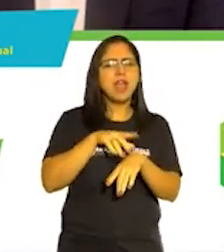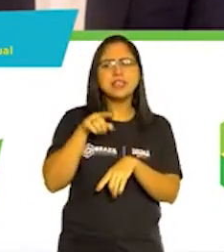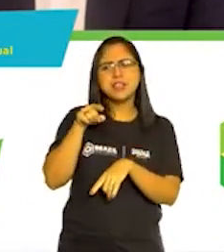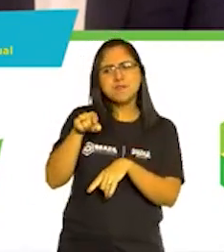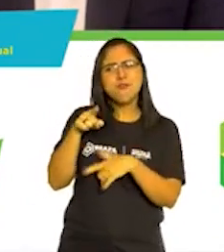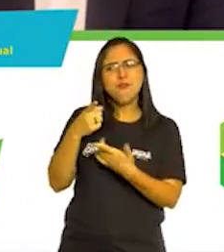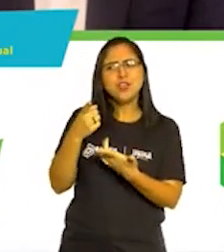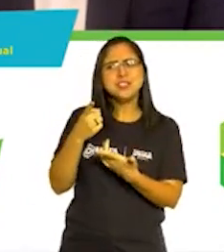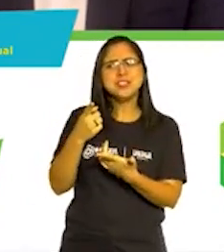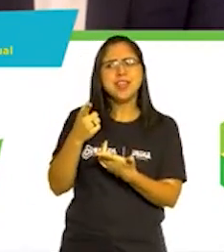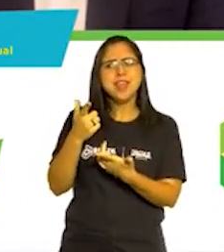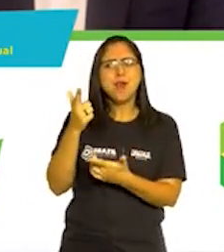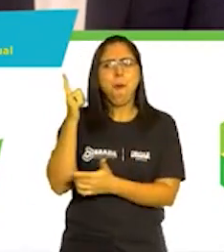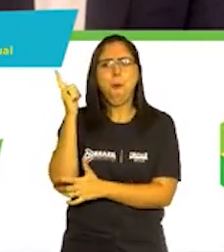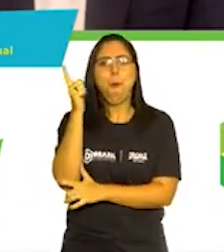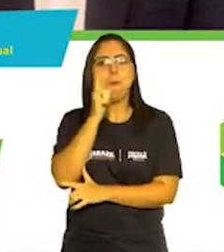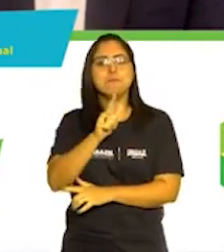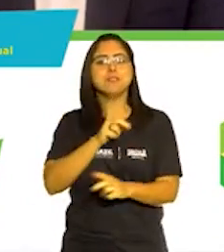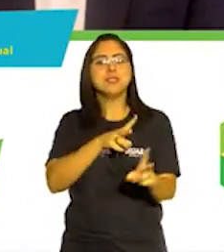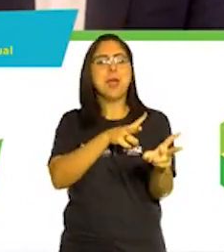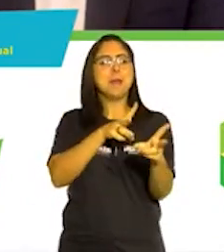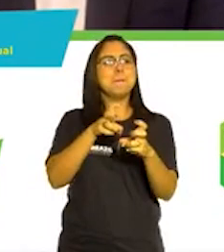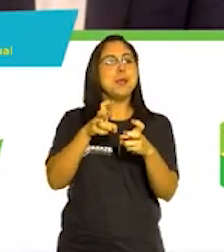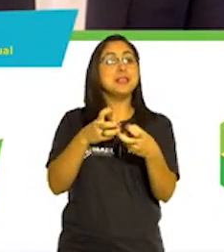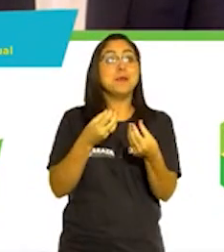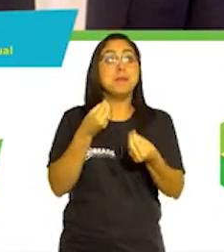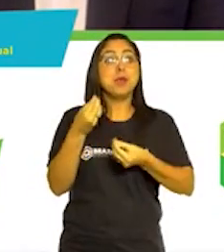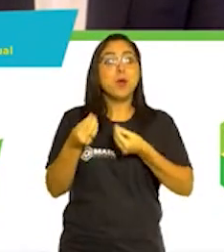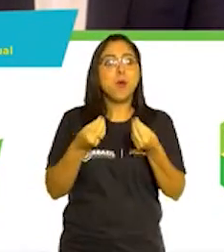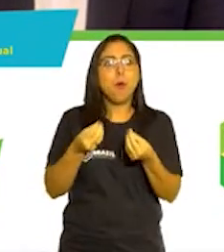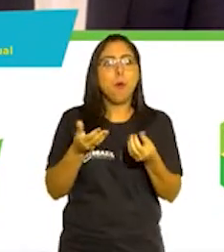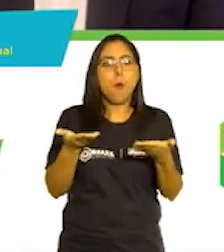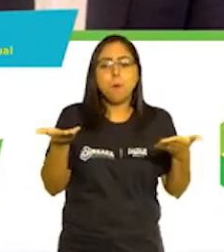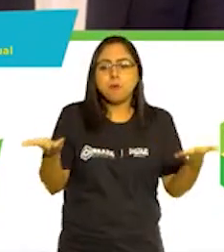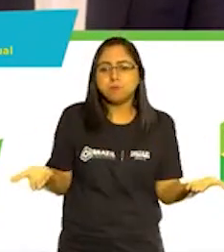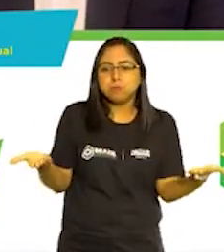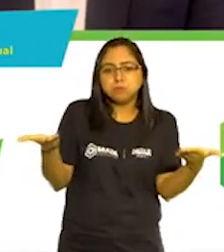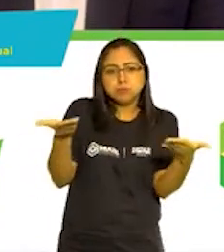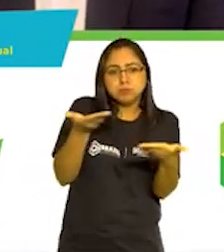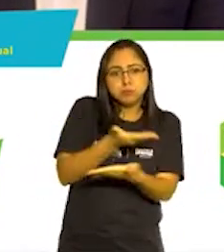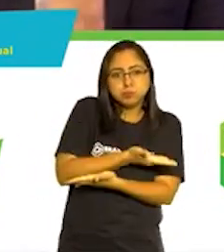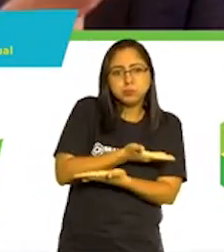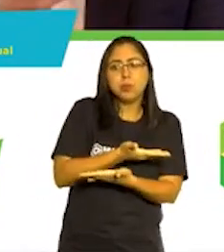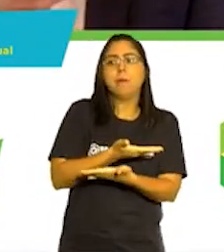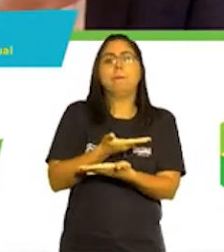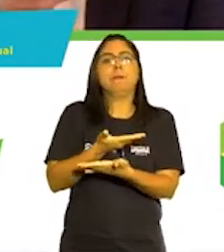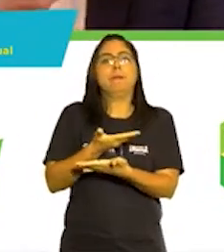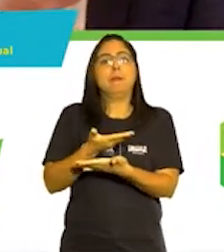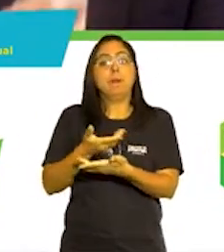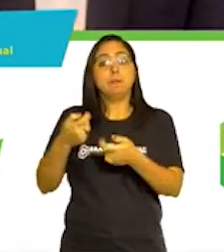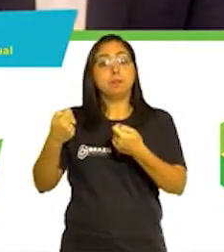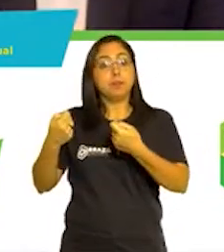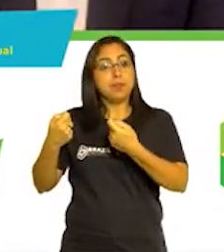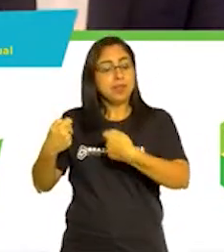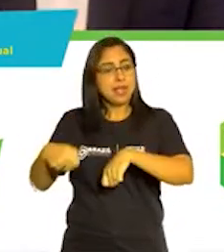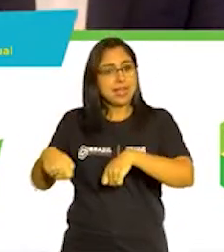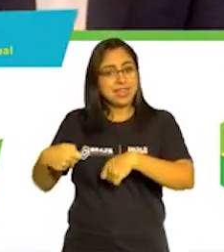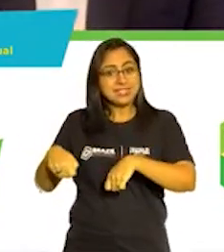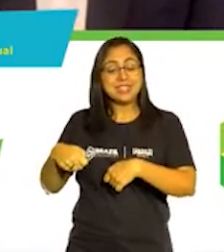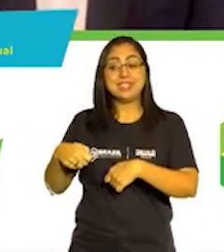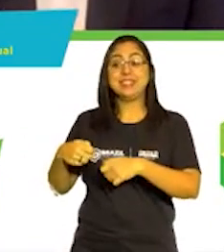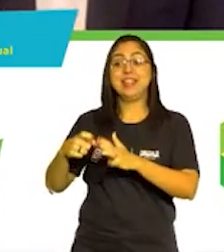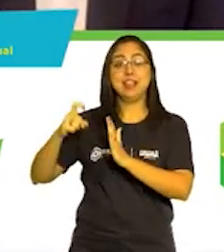enxerga esse debate sobre essa conciliação, digamos, entre a necessidade fiscal, porque que